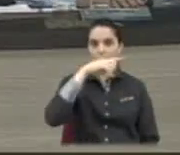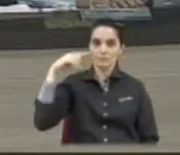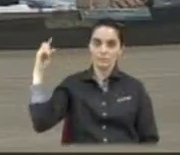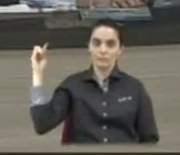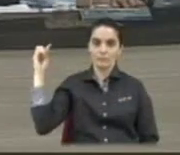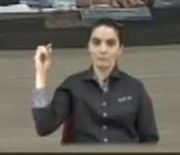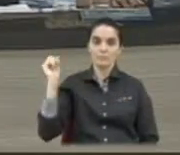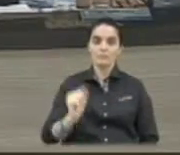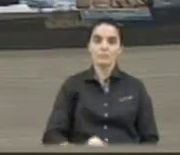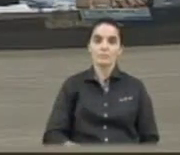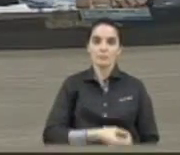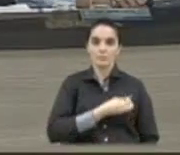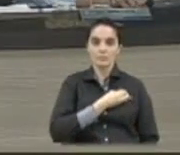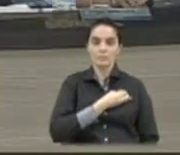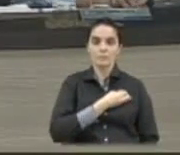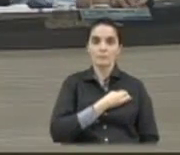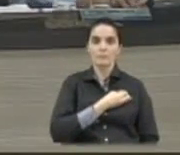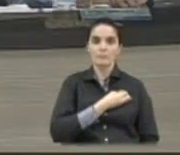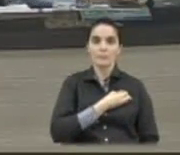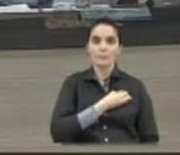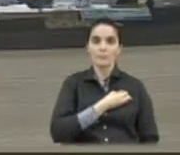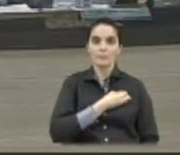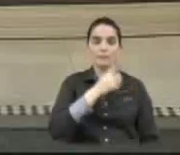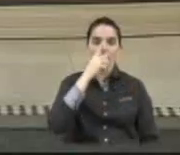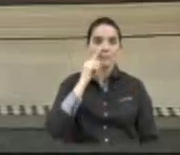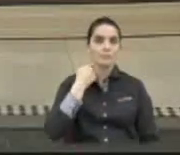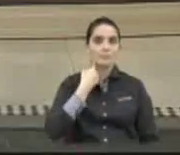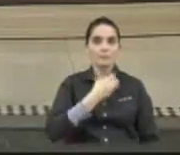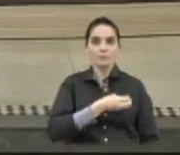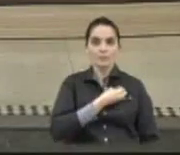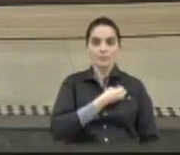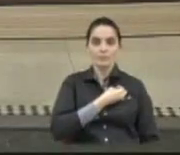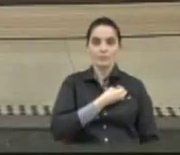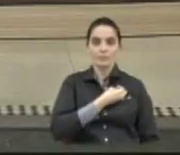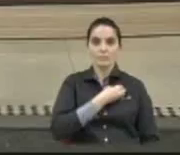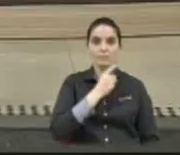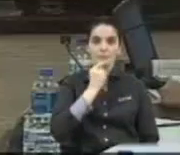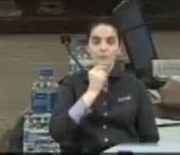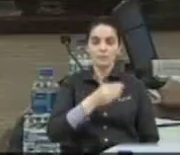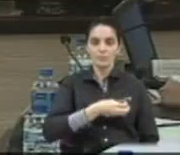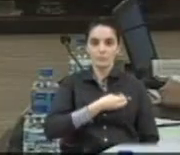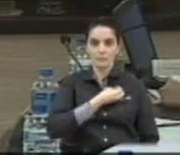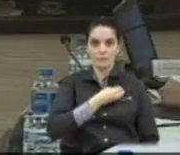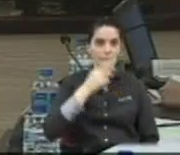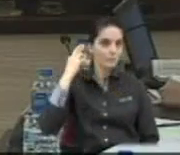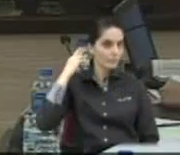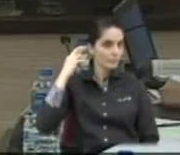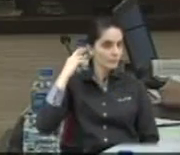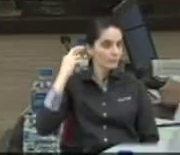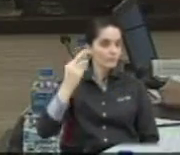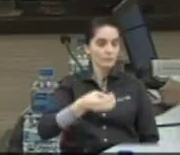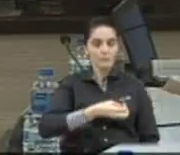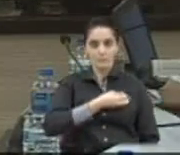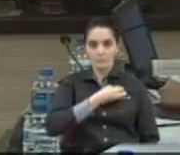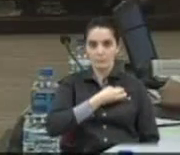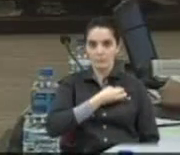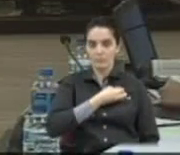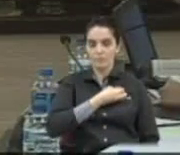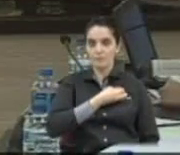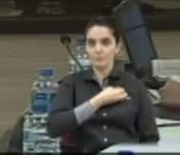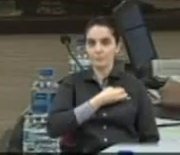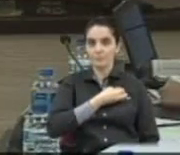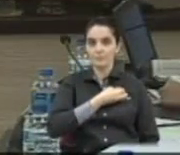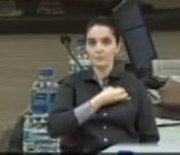Costa. Presente. Newton César dos Santos. Presente. Doutor Raul. Presente. Onei Costa Martins Silva.